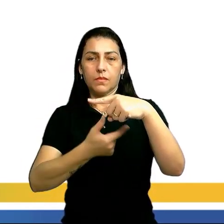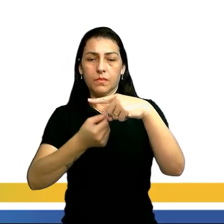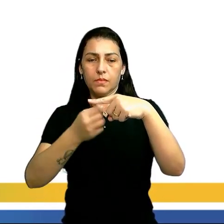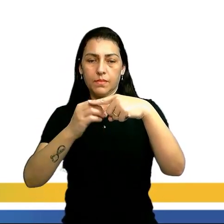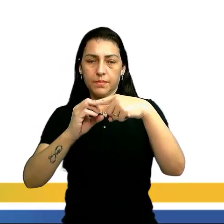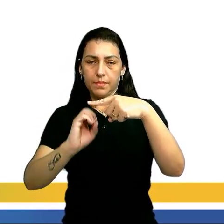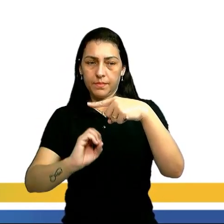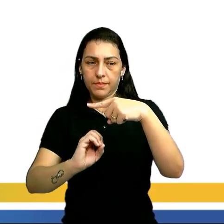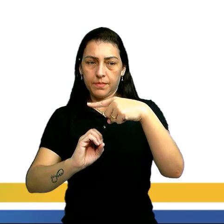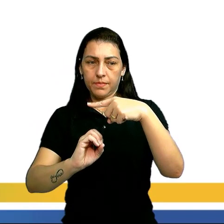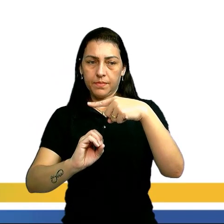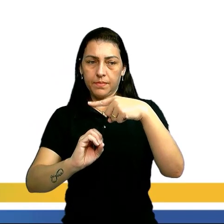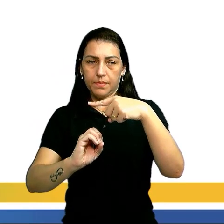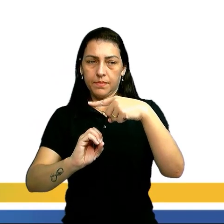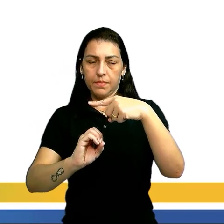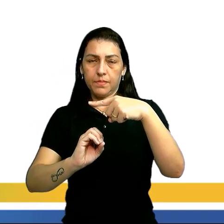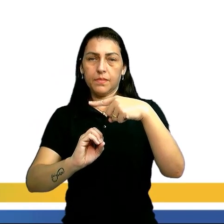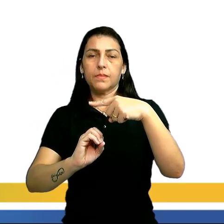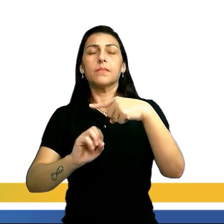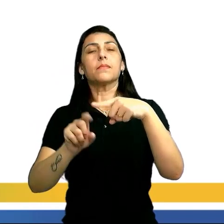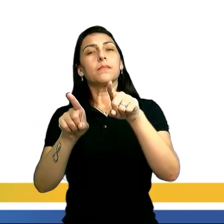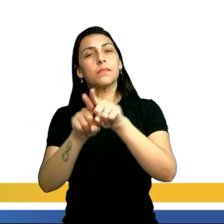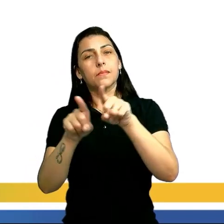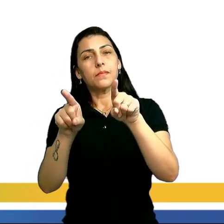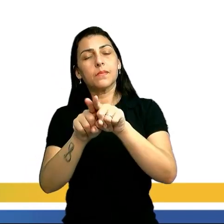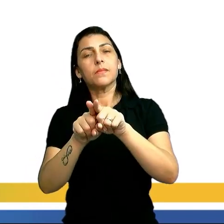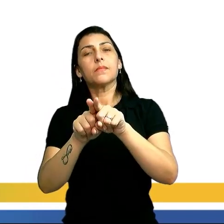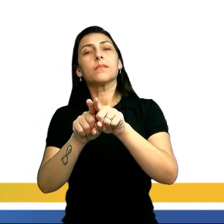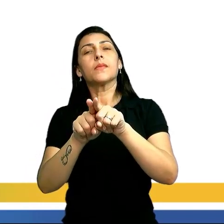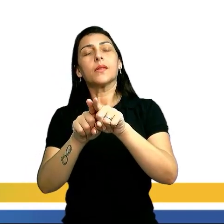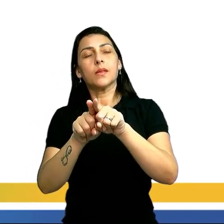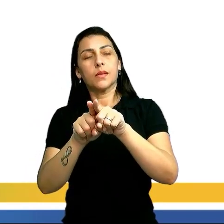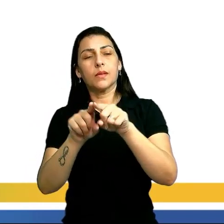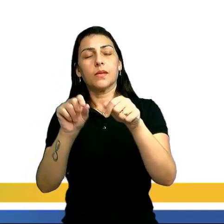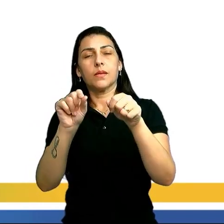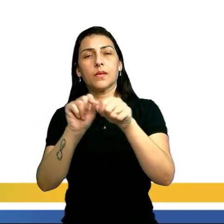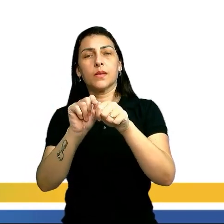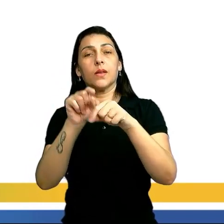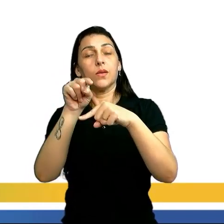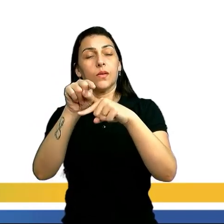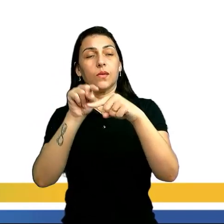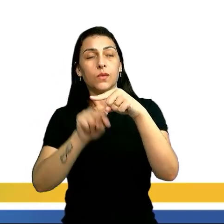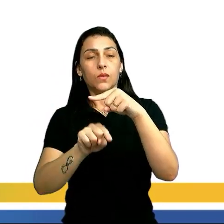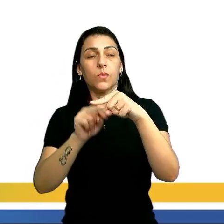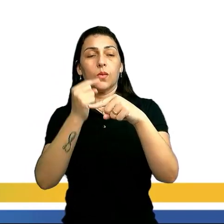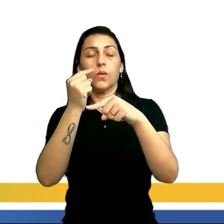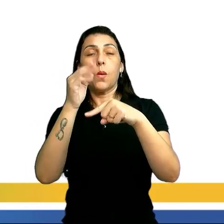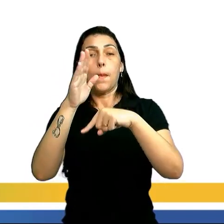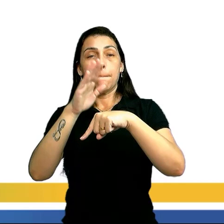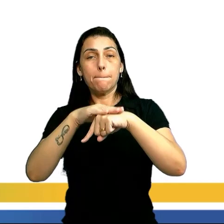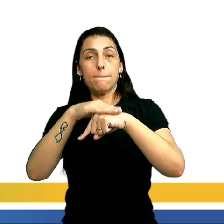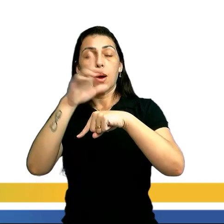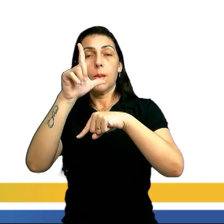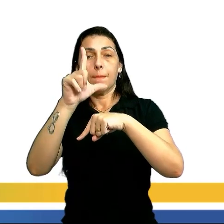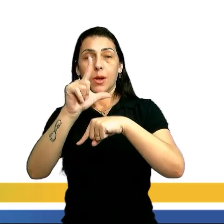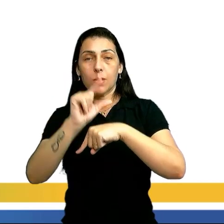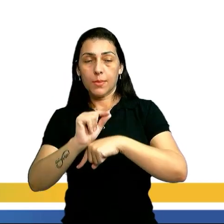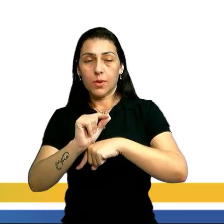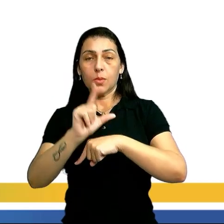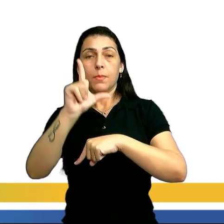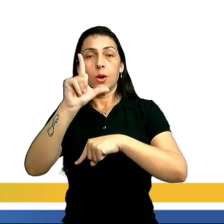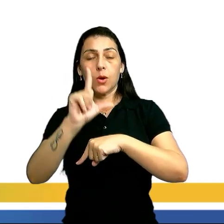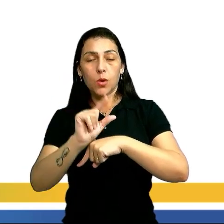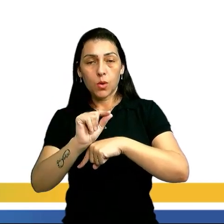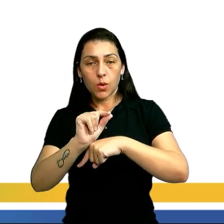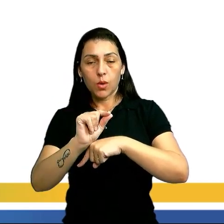sobre 203. Aí a gente vai racionalizar. Divide o maior pelo menor